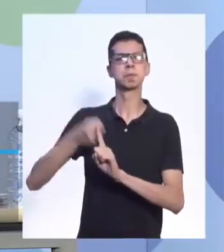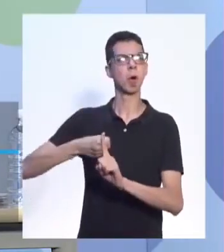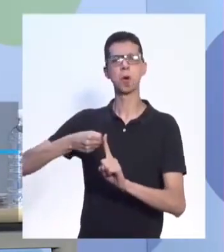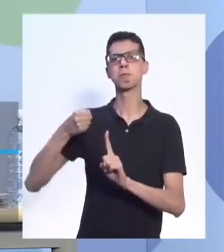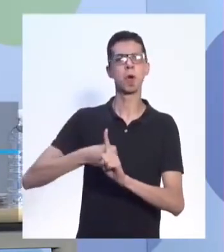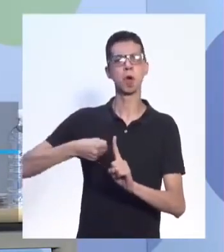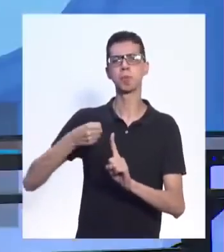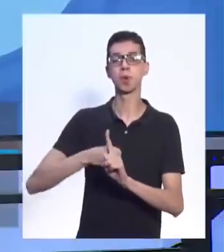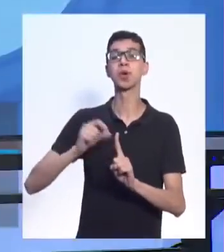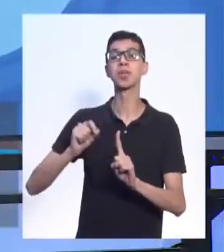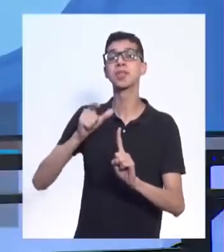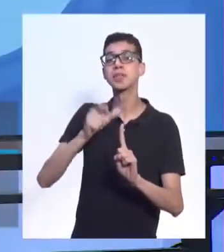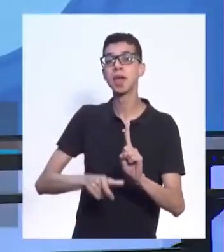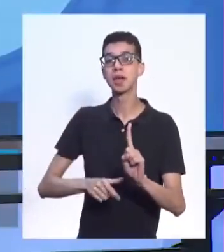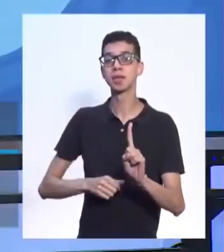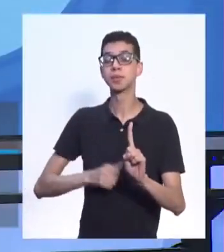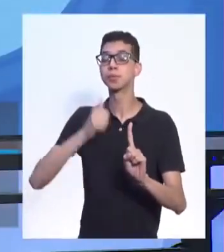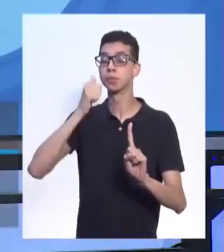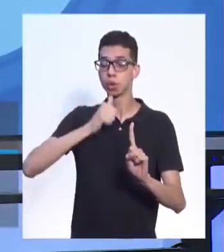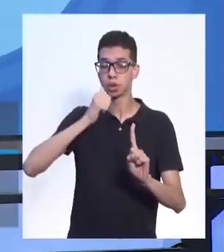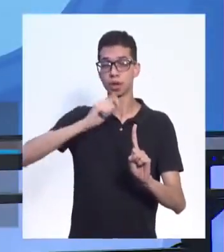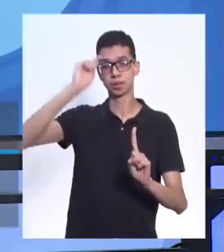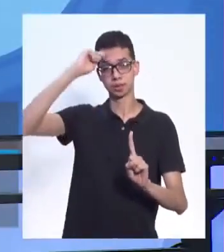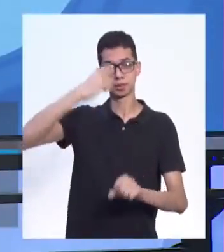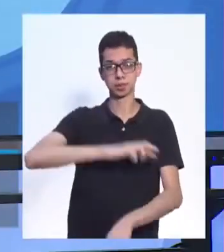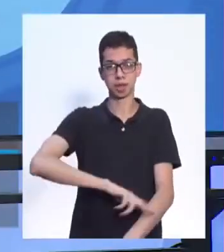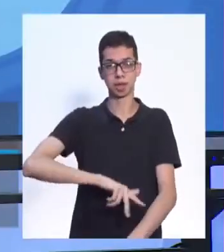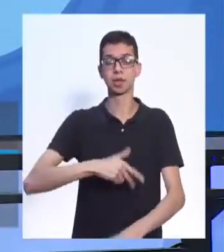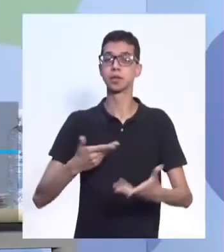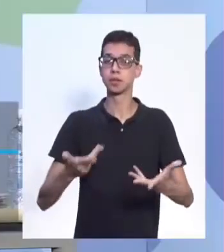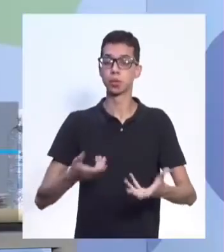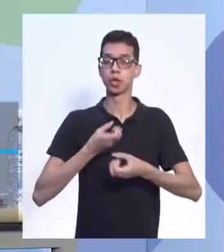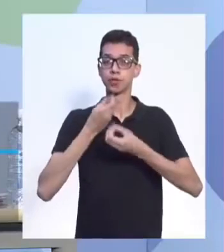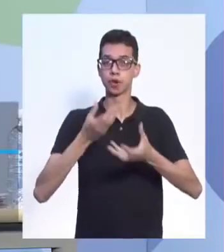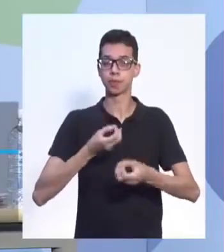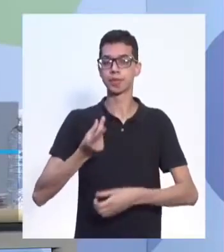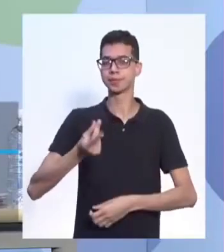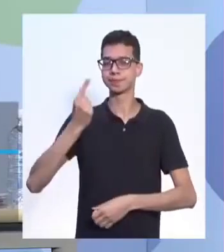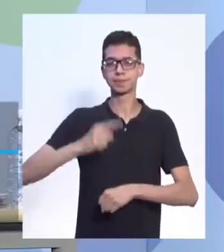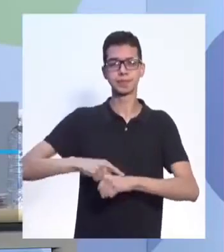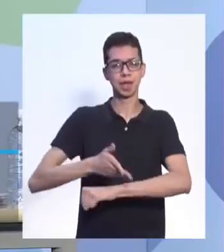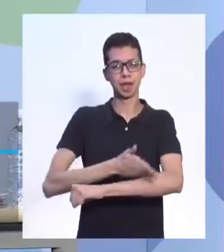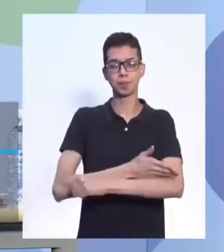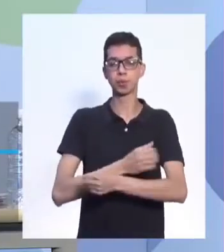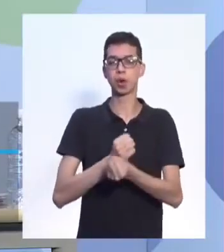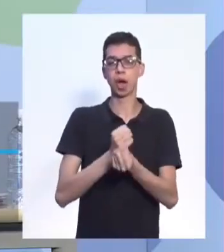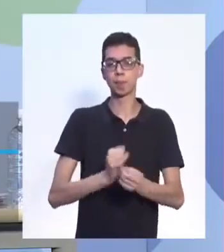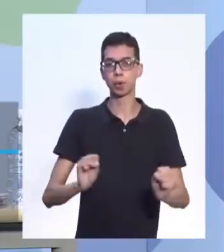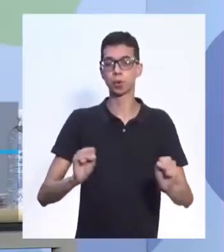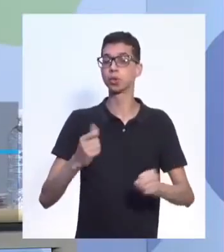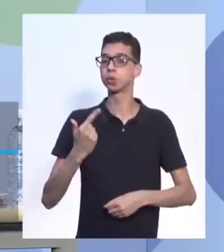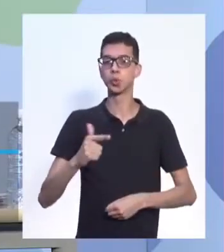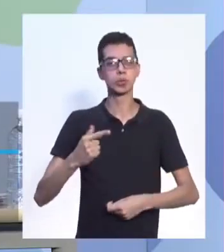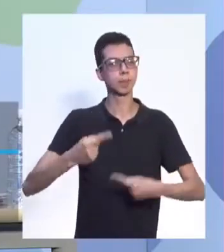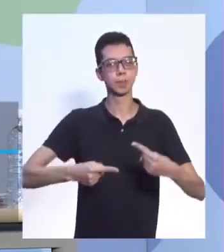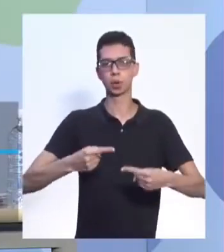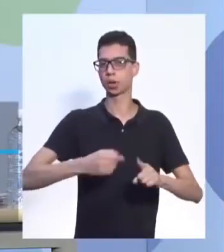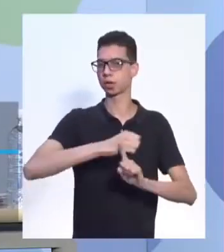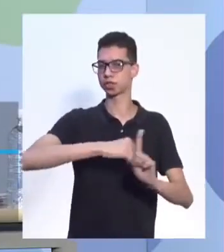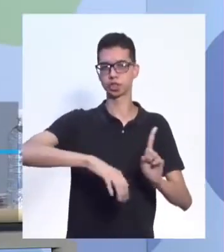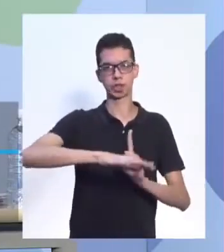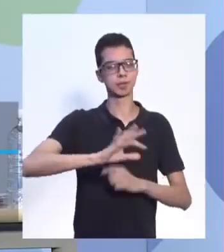mulheres negras. Então, esses dados, né, Fabiana, desde o período da abolição, que não houve política pública elaborada